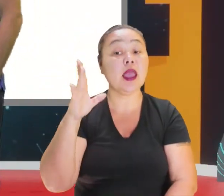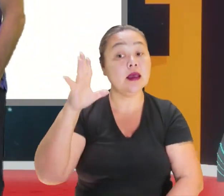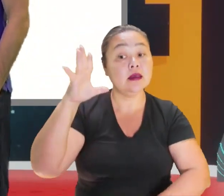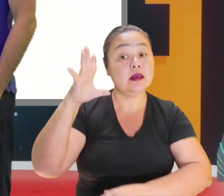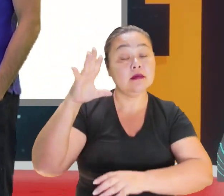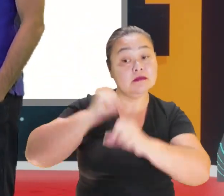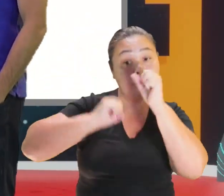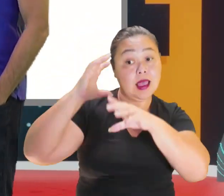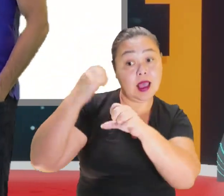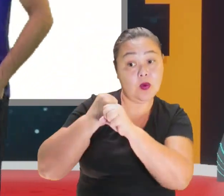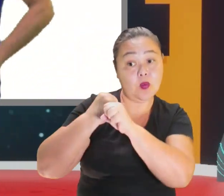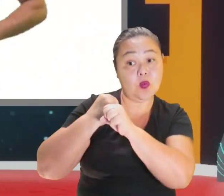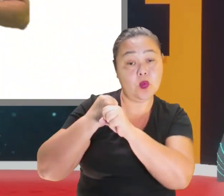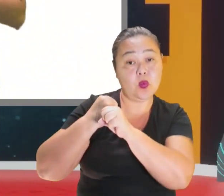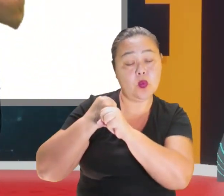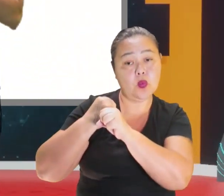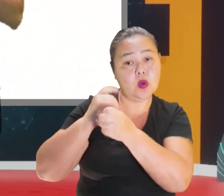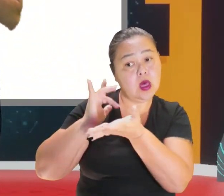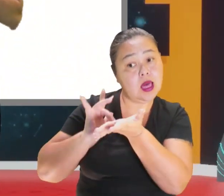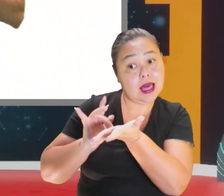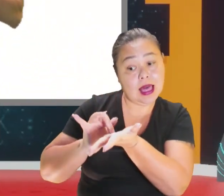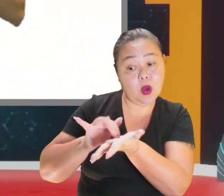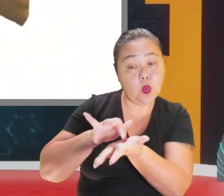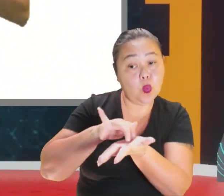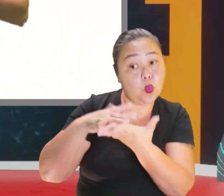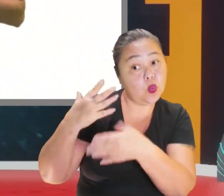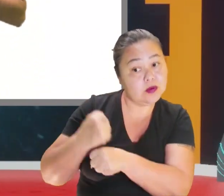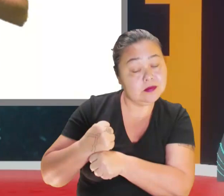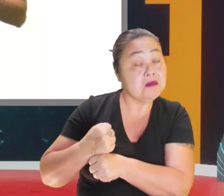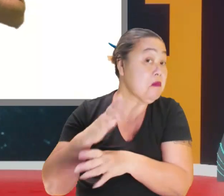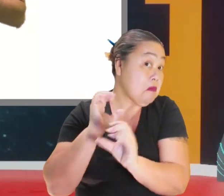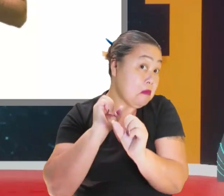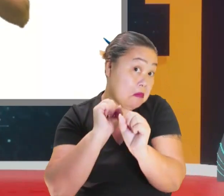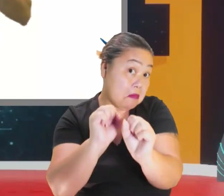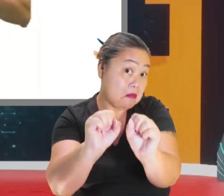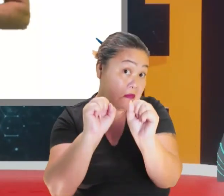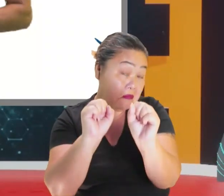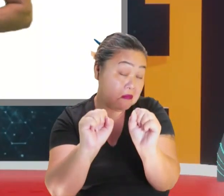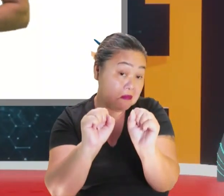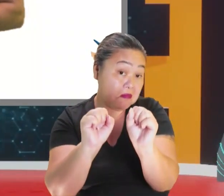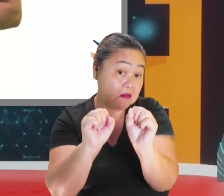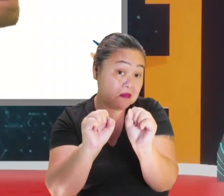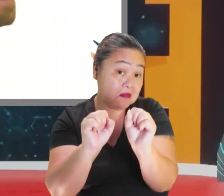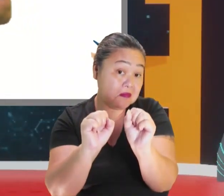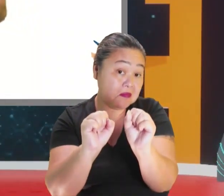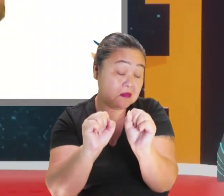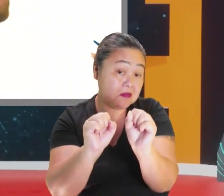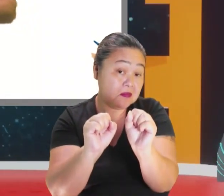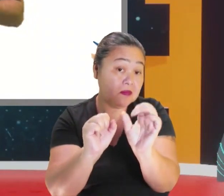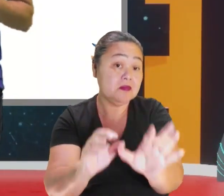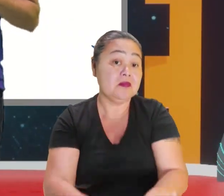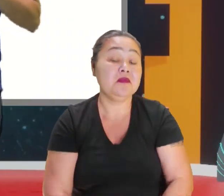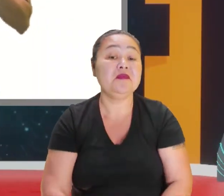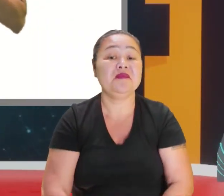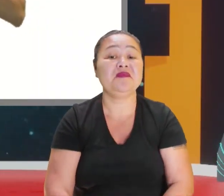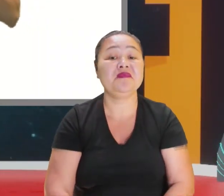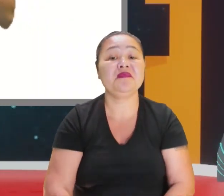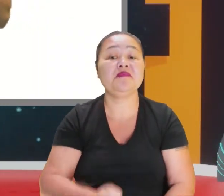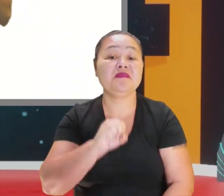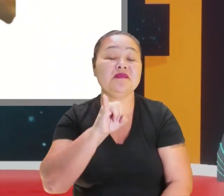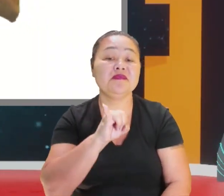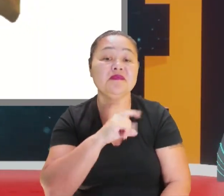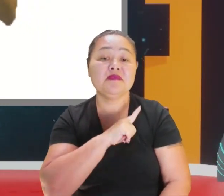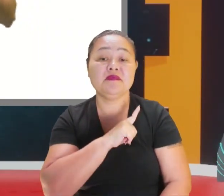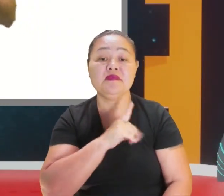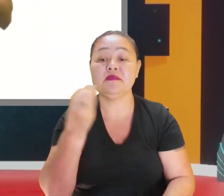é a calculadora? Pode ser. Poderia ser. E é legal porque, assim, se nós